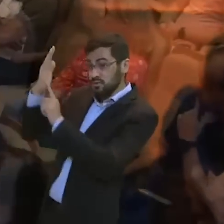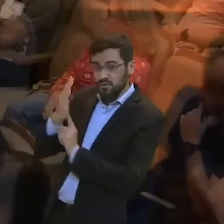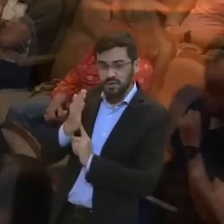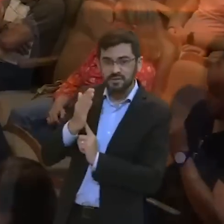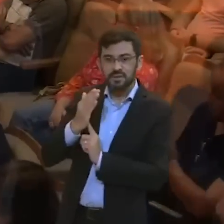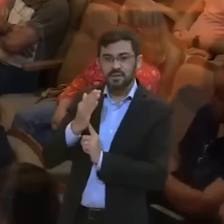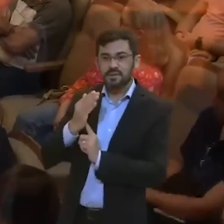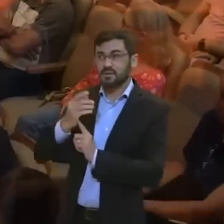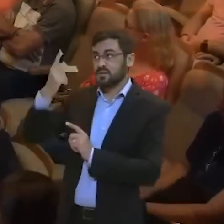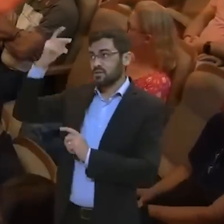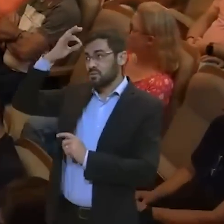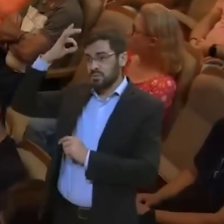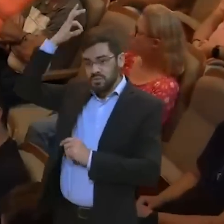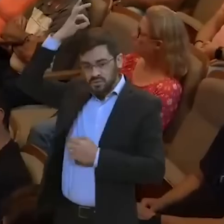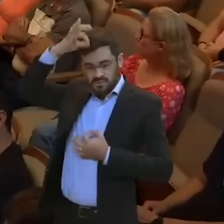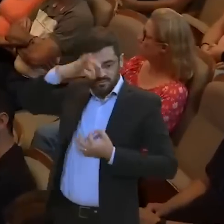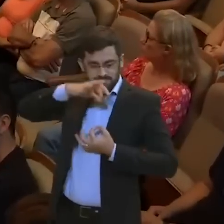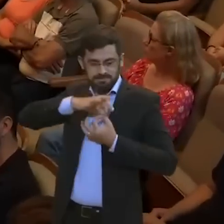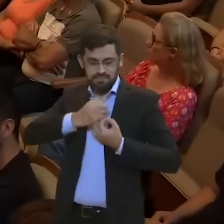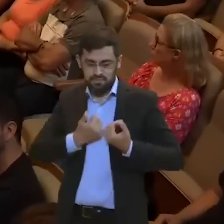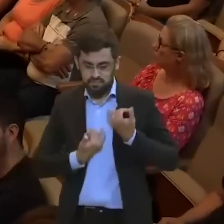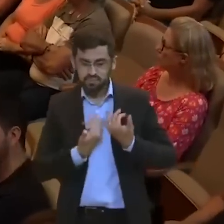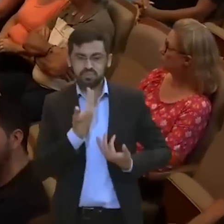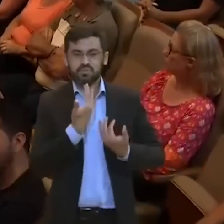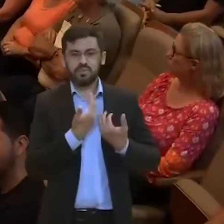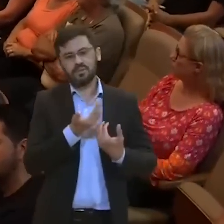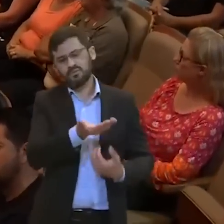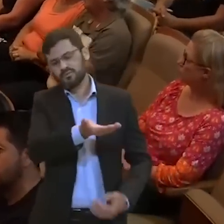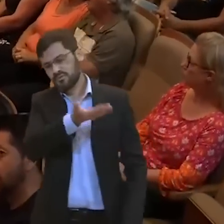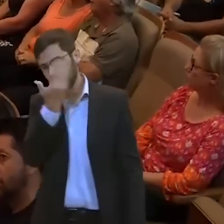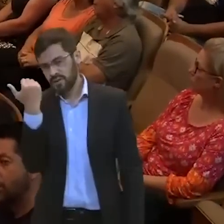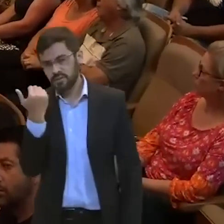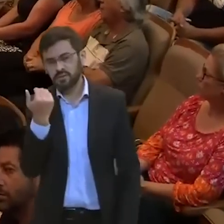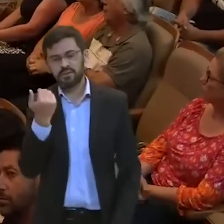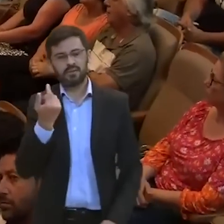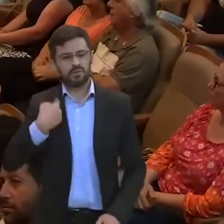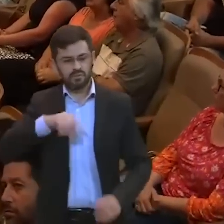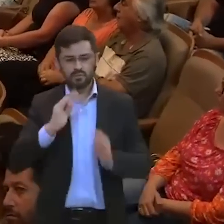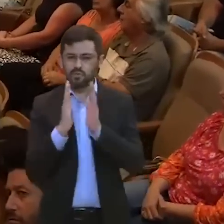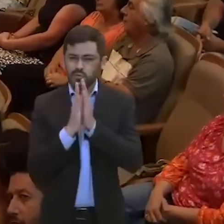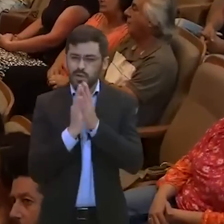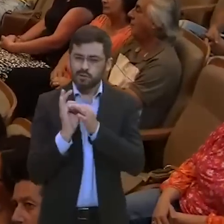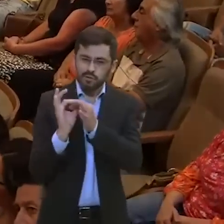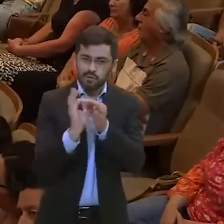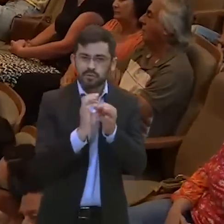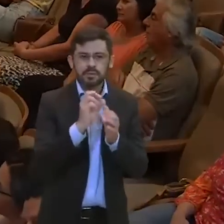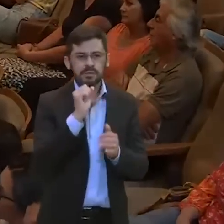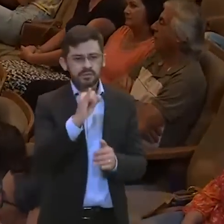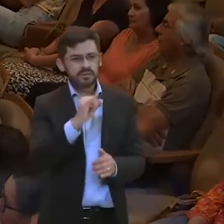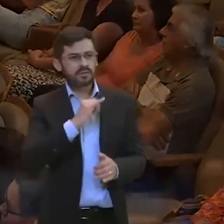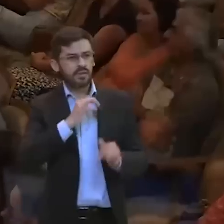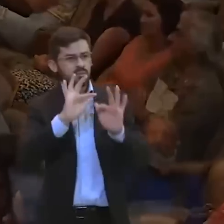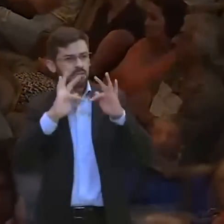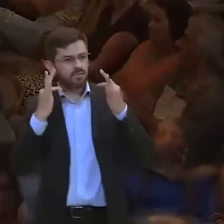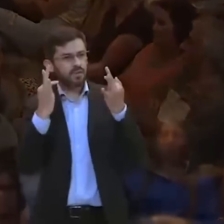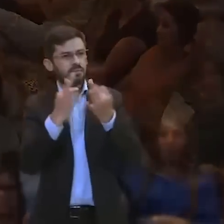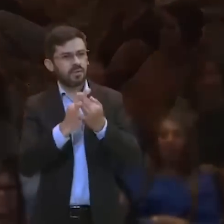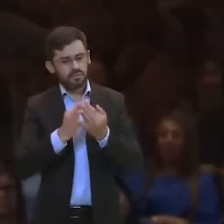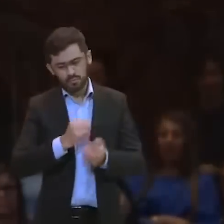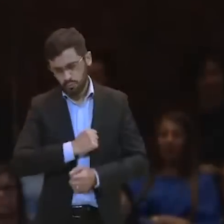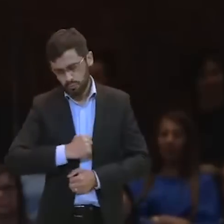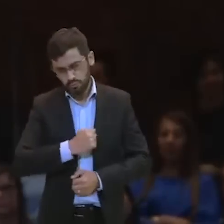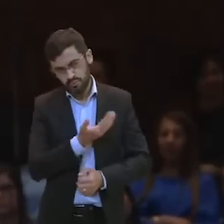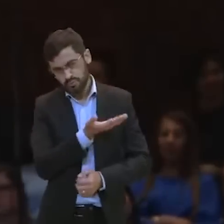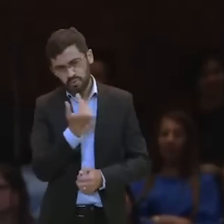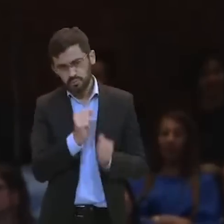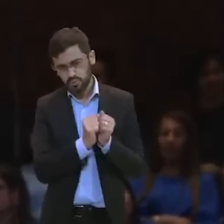teu Espírito. Então, se o Senhor está falando com você, vai saindo aí do seu lugar. Se tem uma família que o Espírito Santo está falando, um cutuca o outro